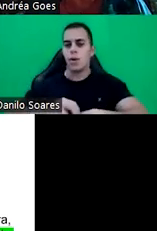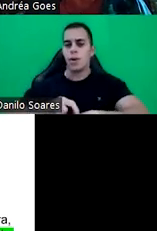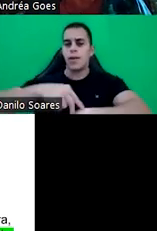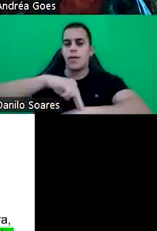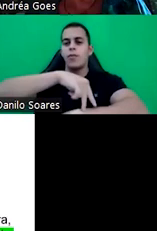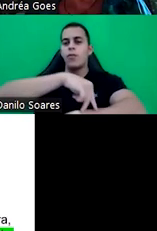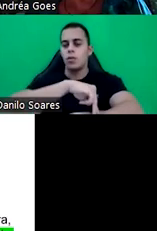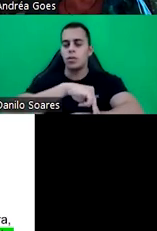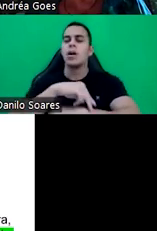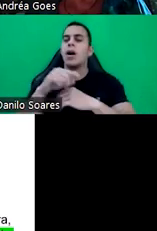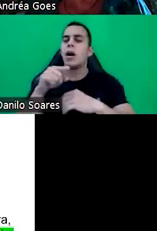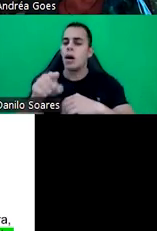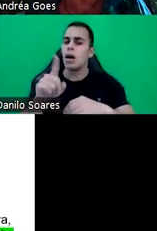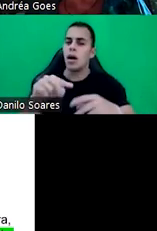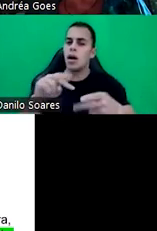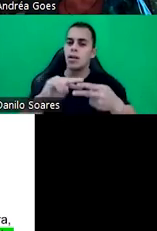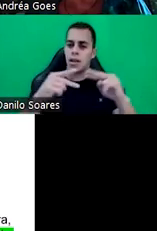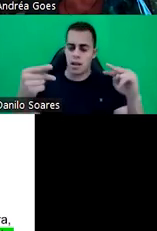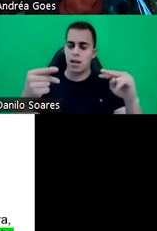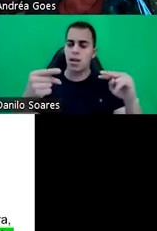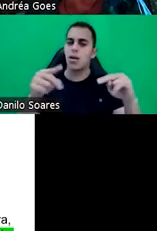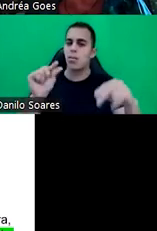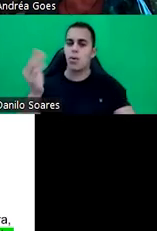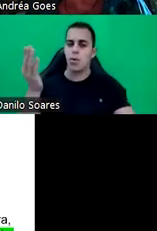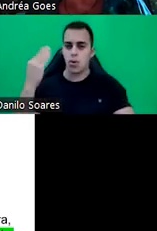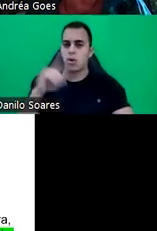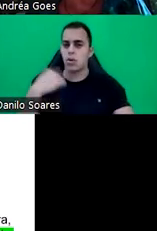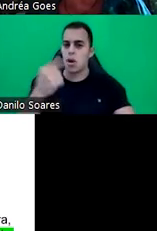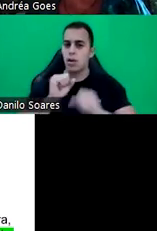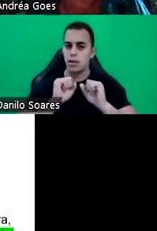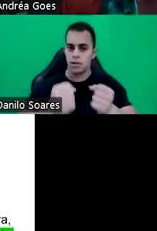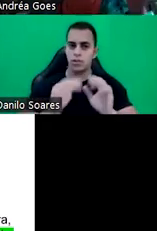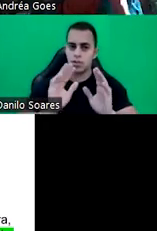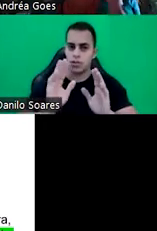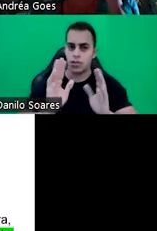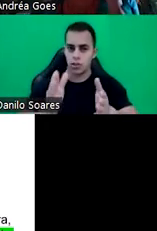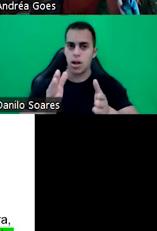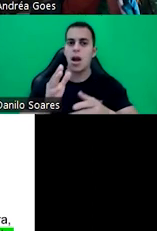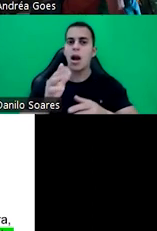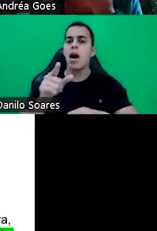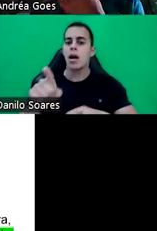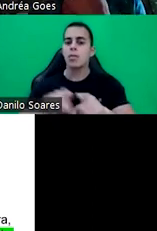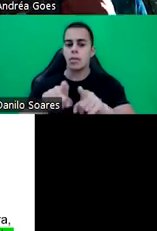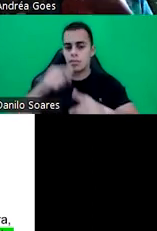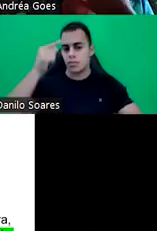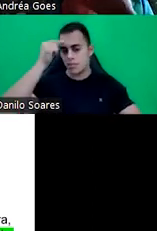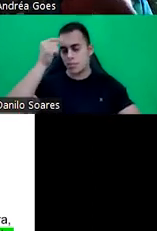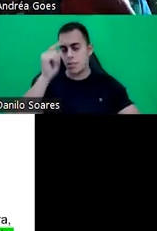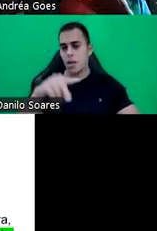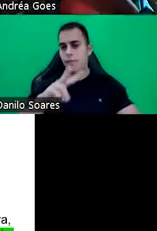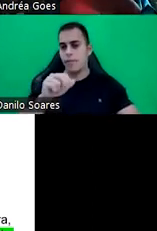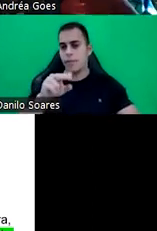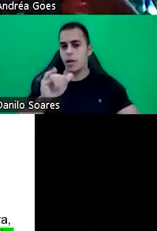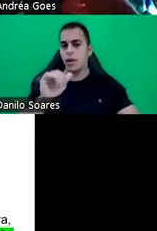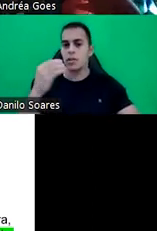DNA, então essa também é super recente, a Vânia acabou de defender agora em abril de 2023, graduação também, Ciências Biológicas.